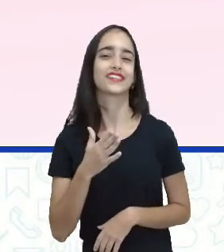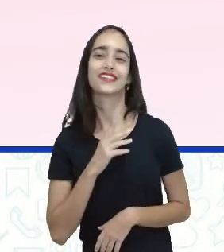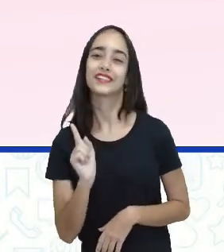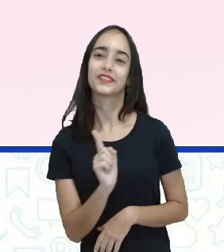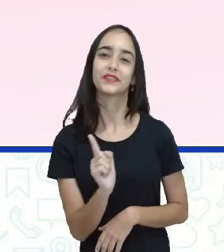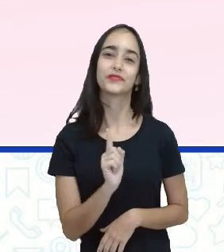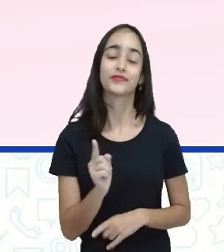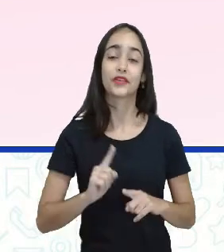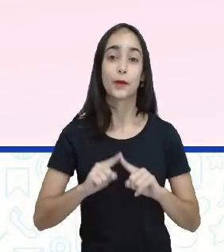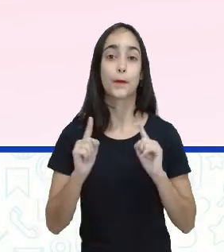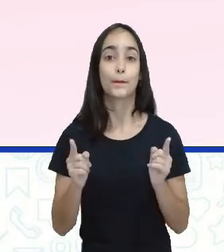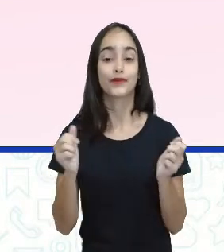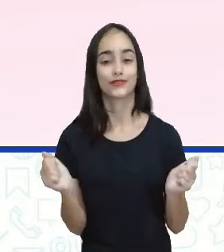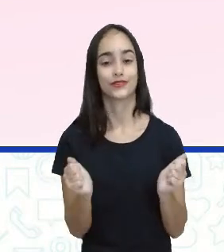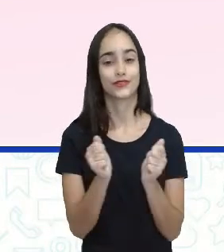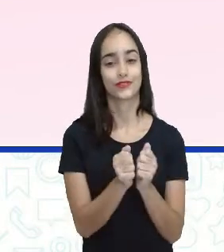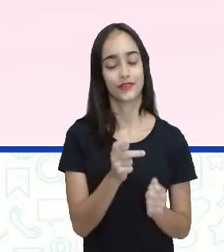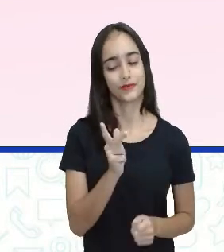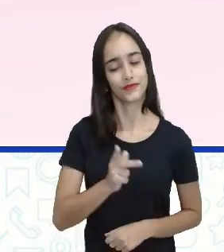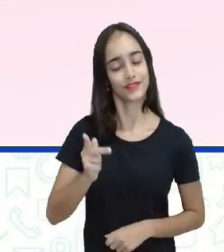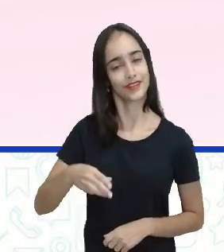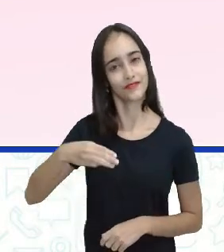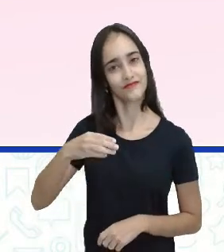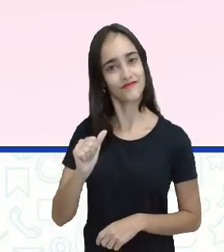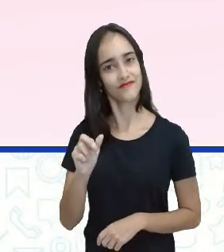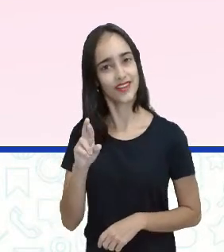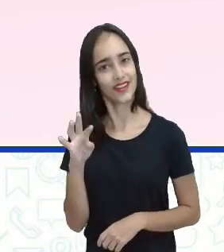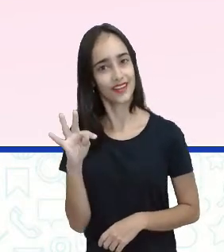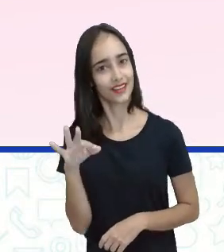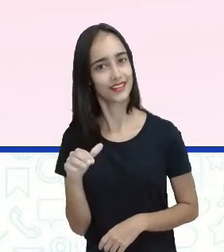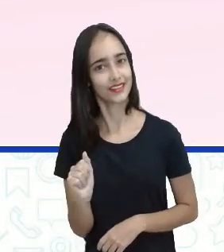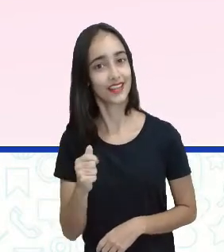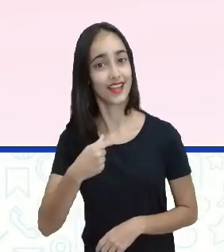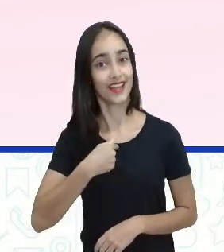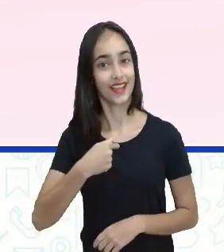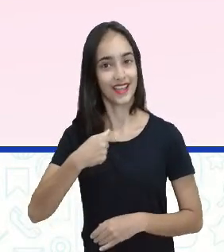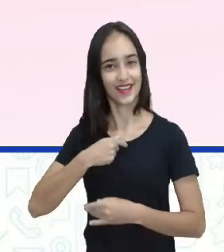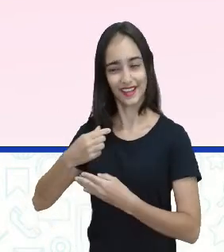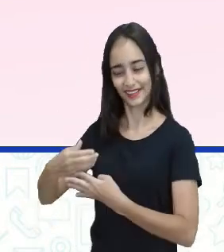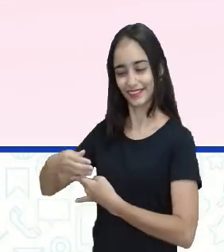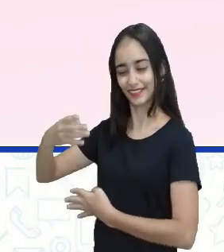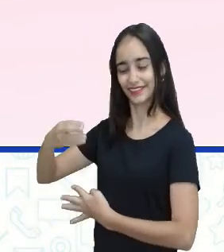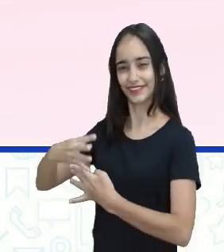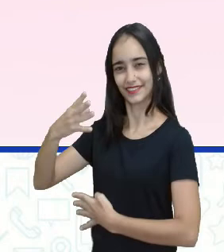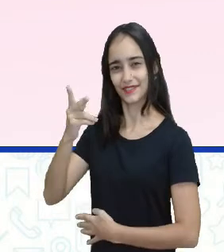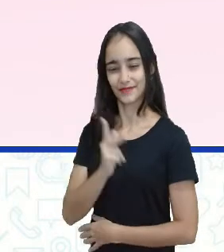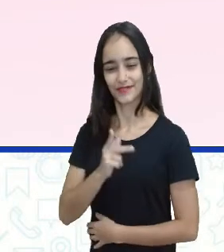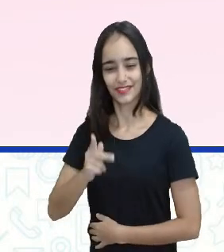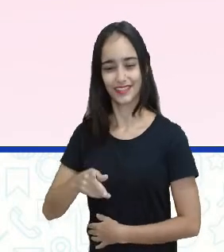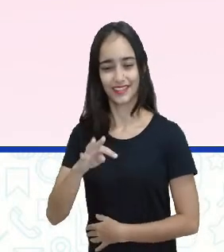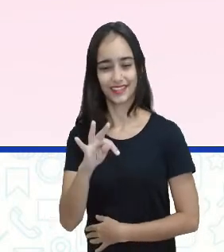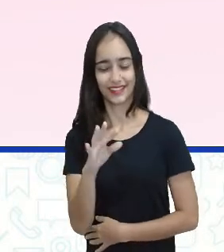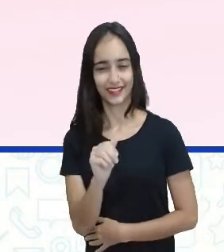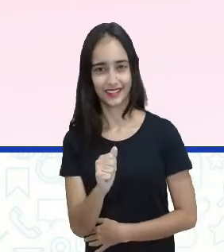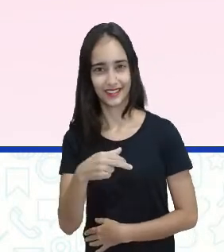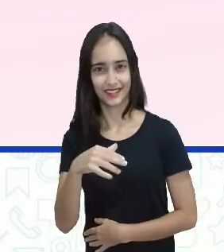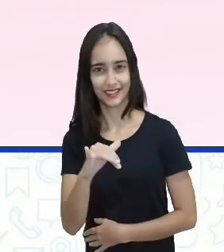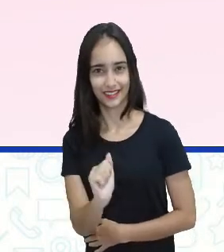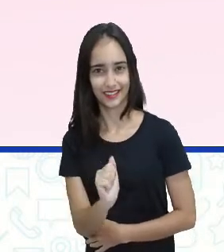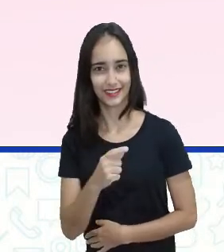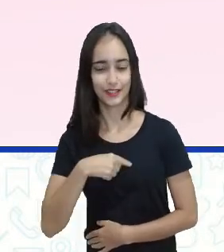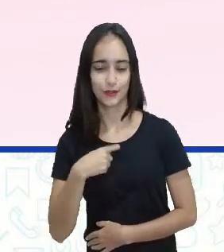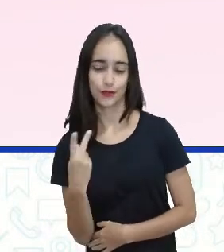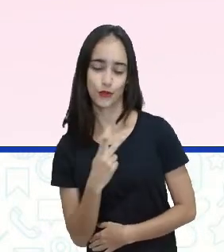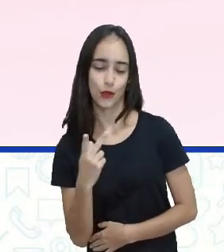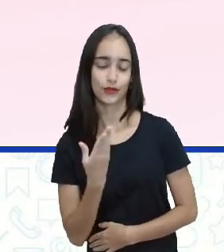com Marta, professora Marta. Eu estou no chat, sou professora Tânia, nós somos colegas na